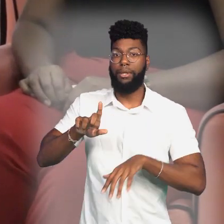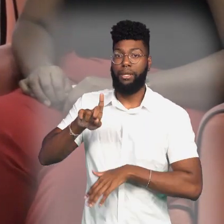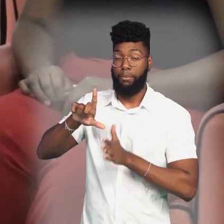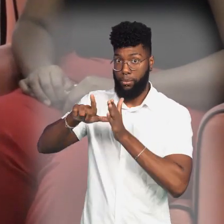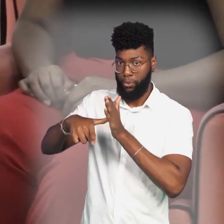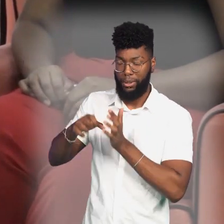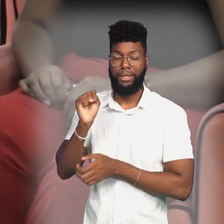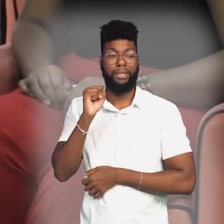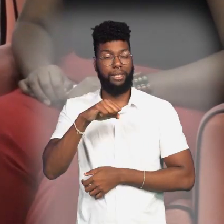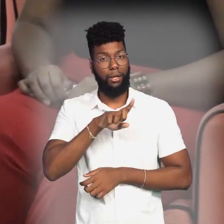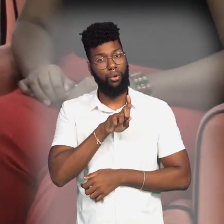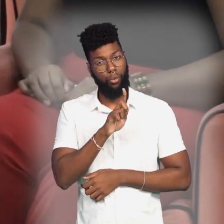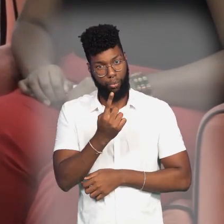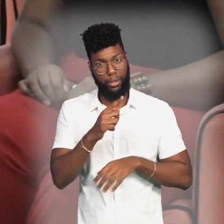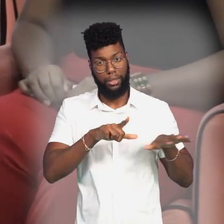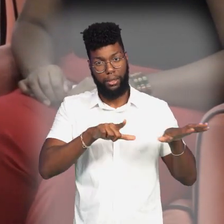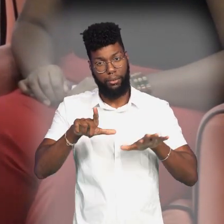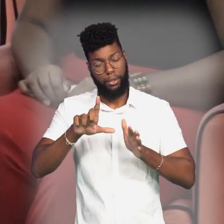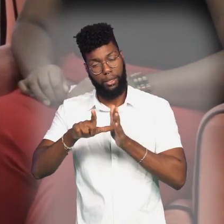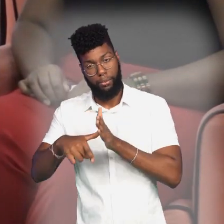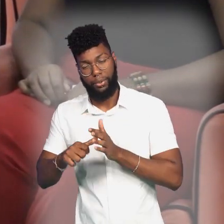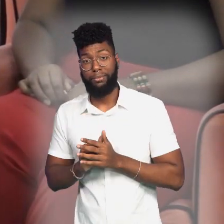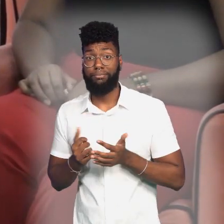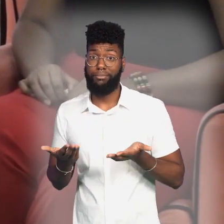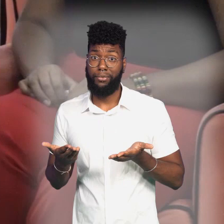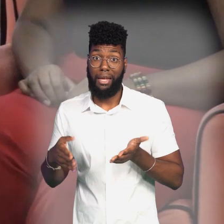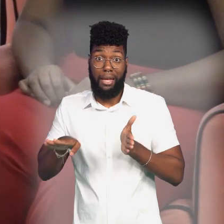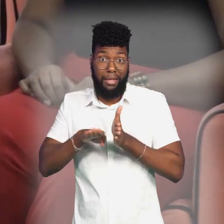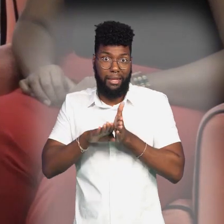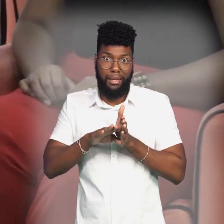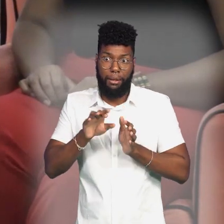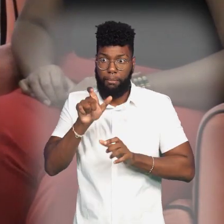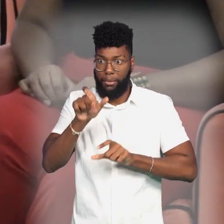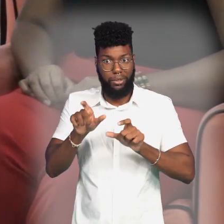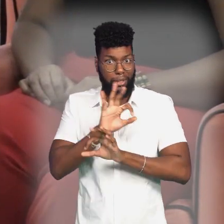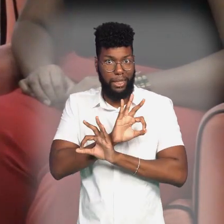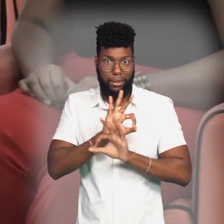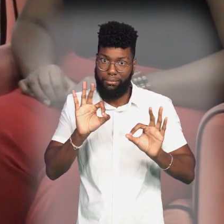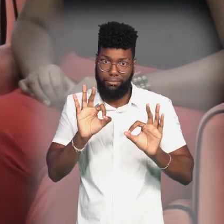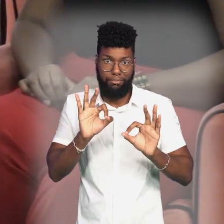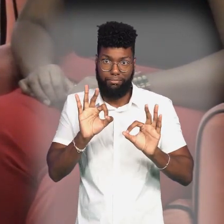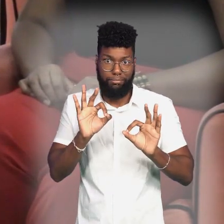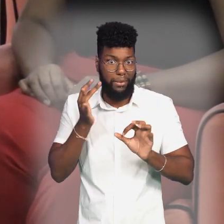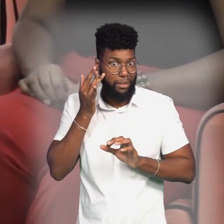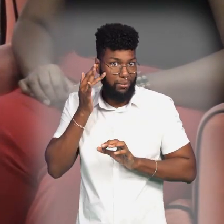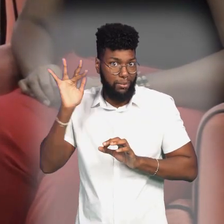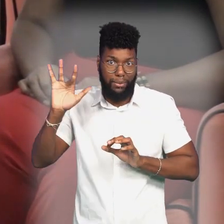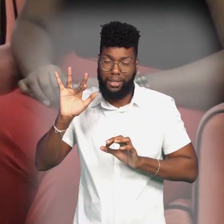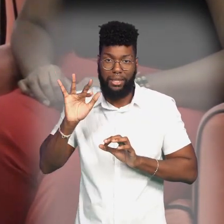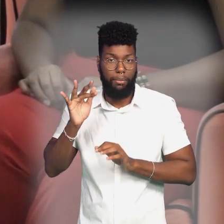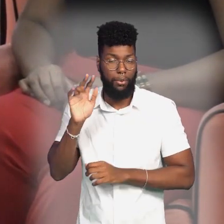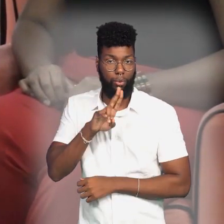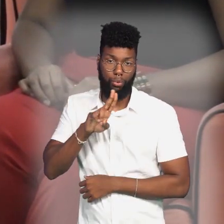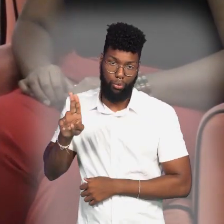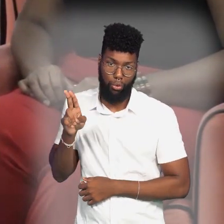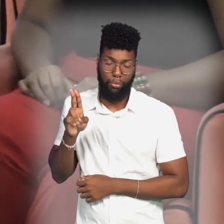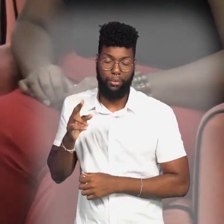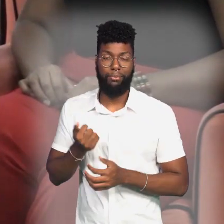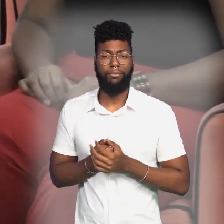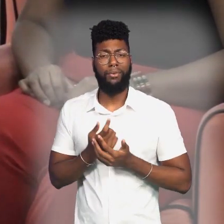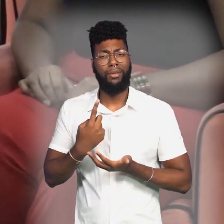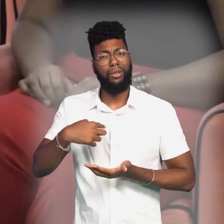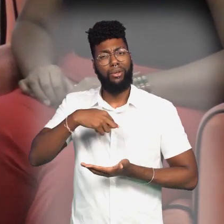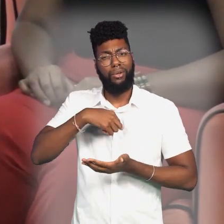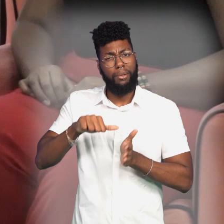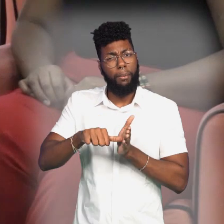depois. Entendi. Até lá ninguém sabe o nome. Só o pai e a mãe já escolhem o nome. E a gente, primeira